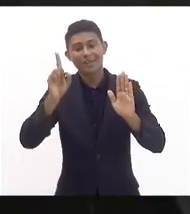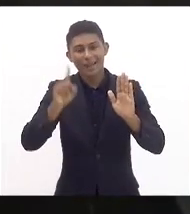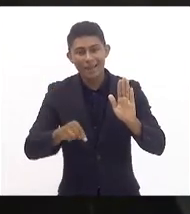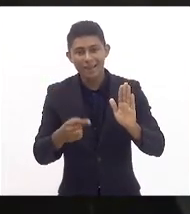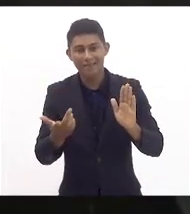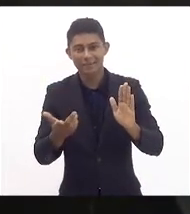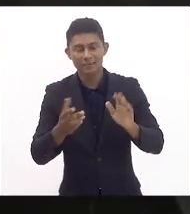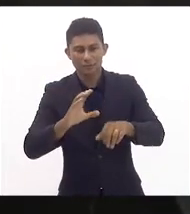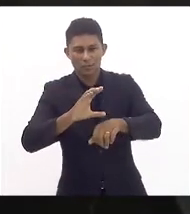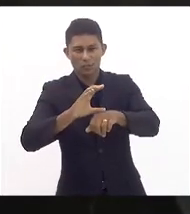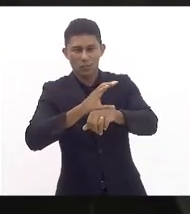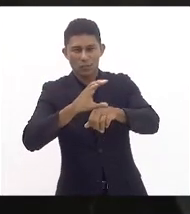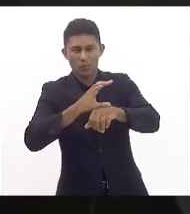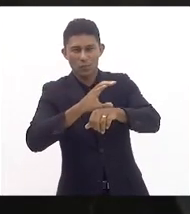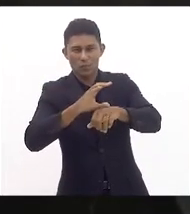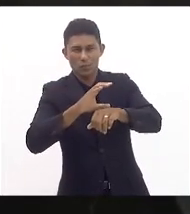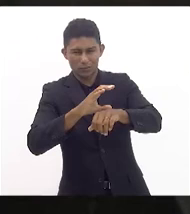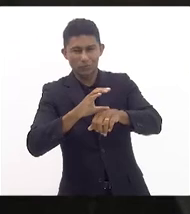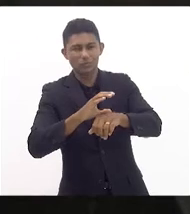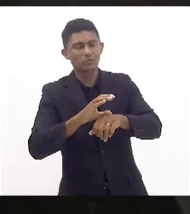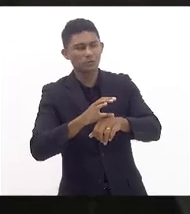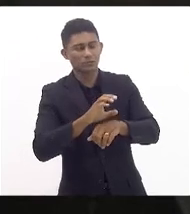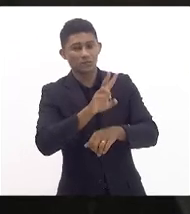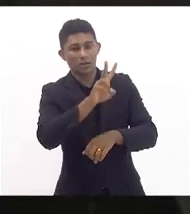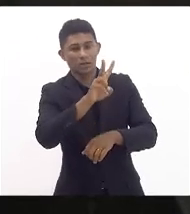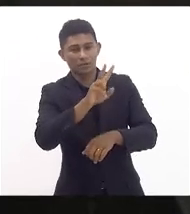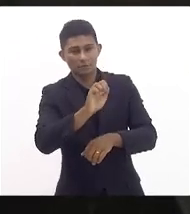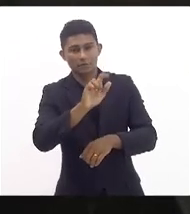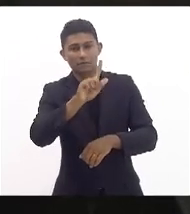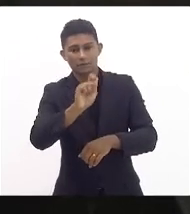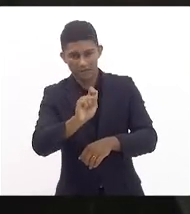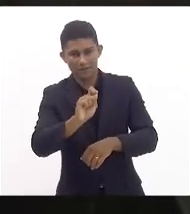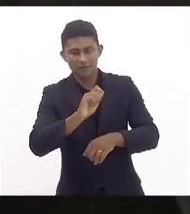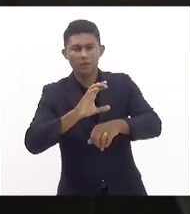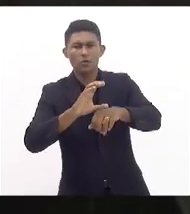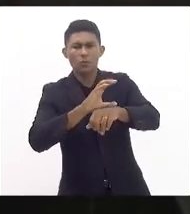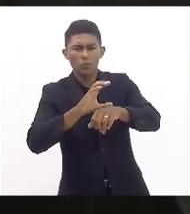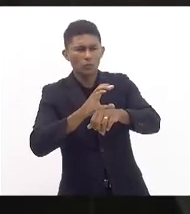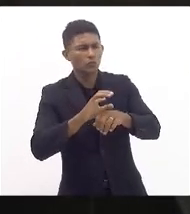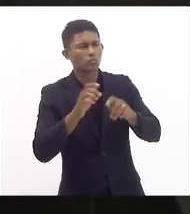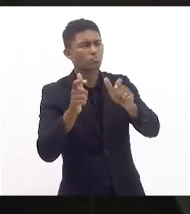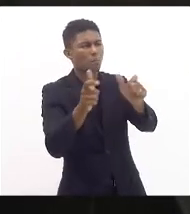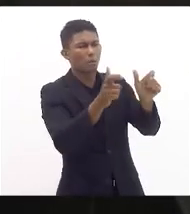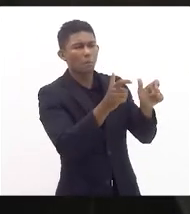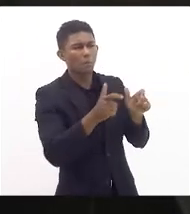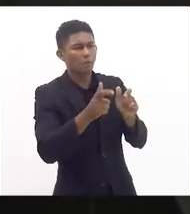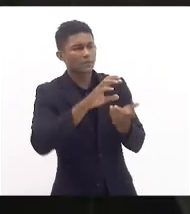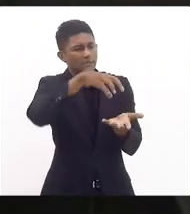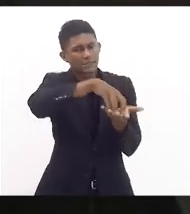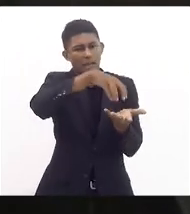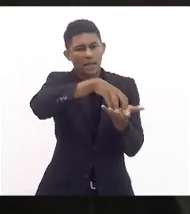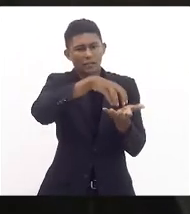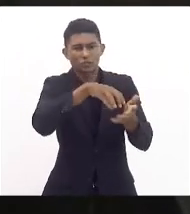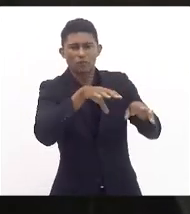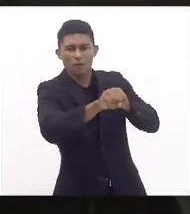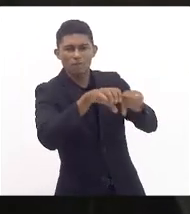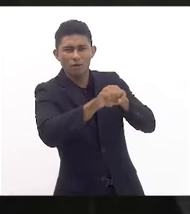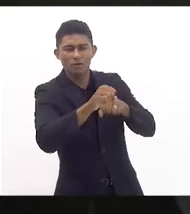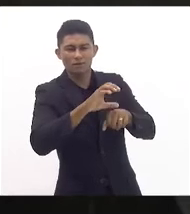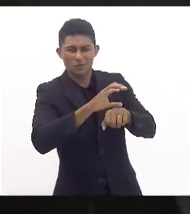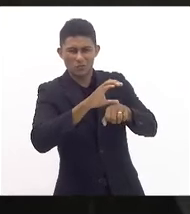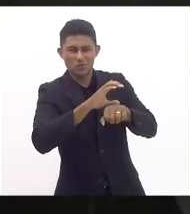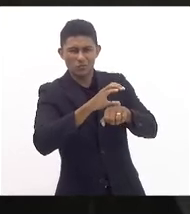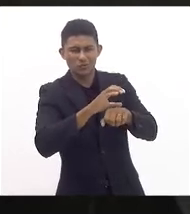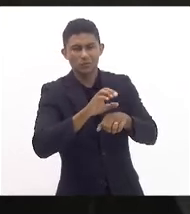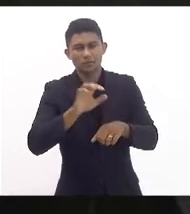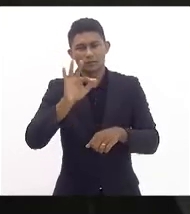dos cursos profissionalizantes que são ministrados pelas FAETECs e Centros de Formação de Emprego e